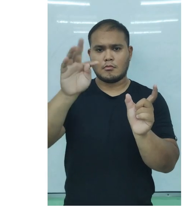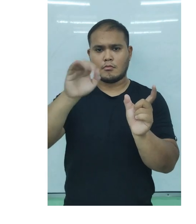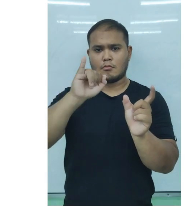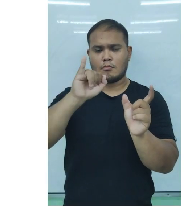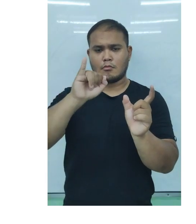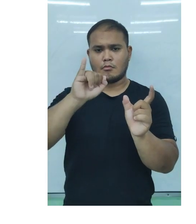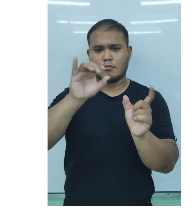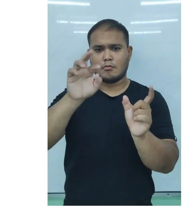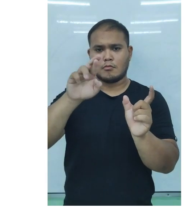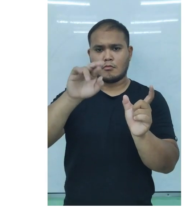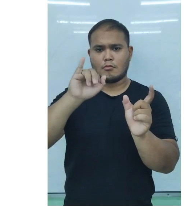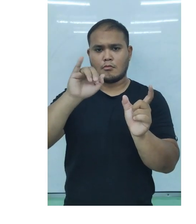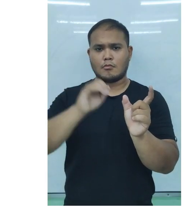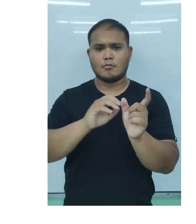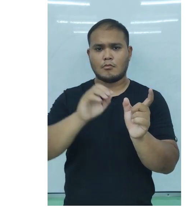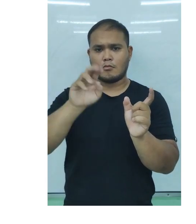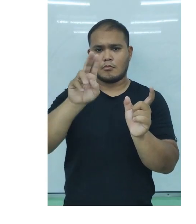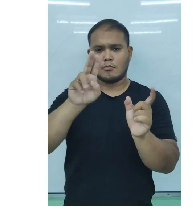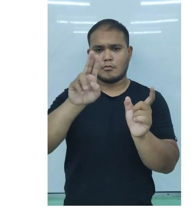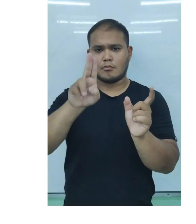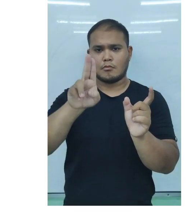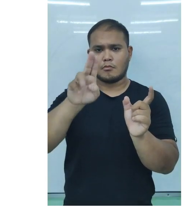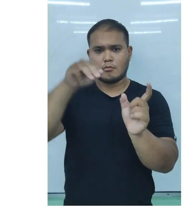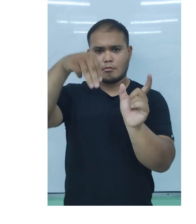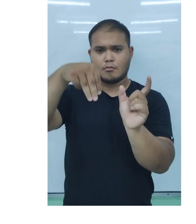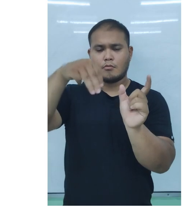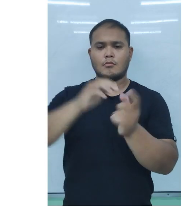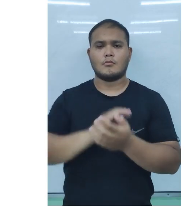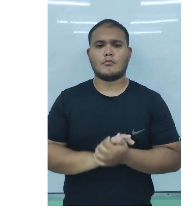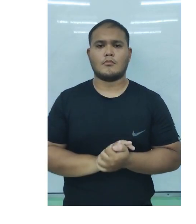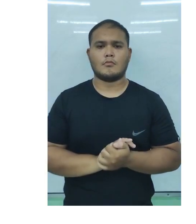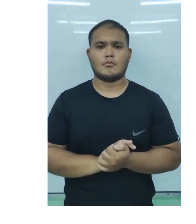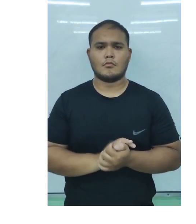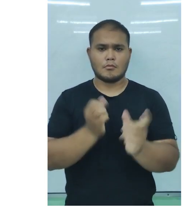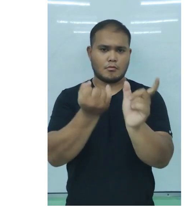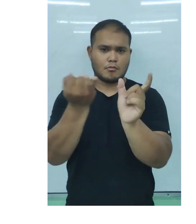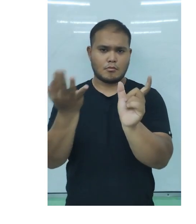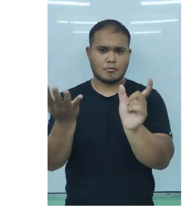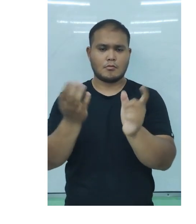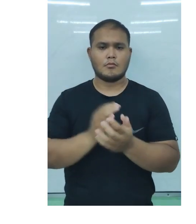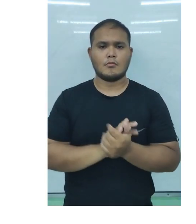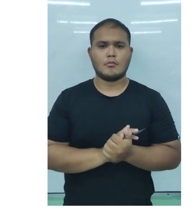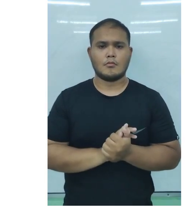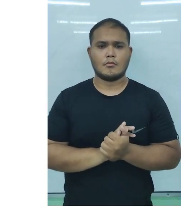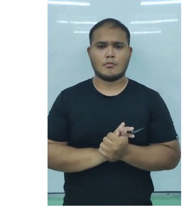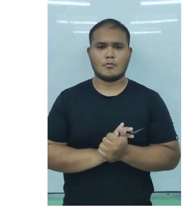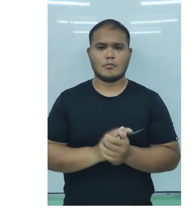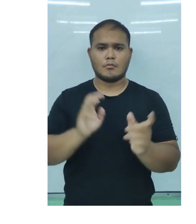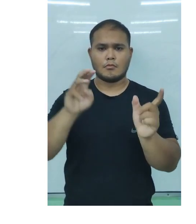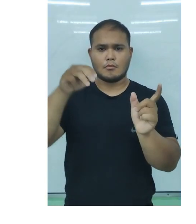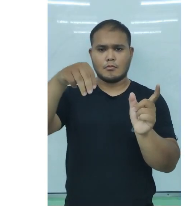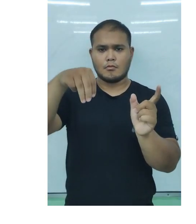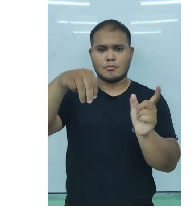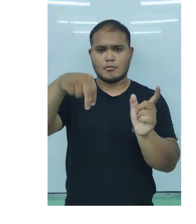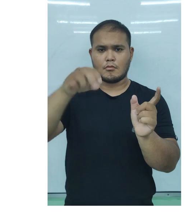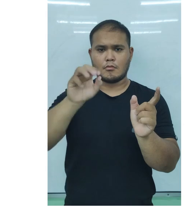aqui no plural. Nos casos do nominativo, do vocativo e do acusativo, nós vamos